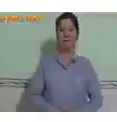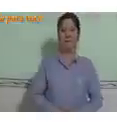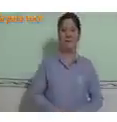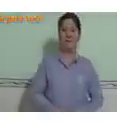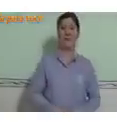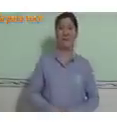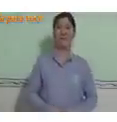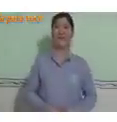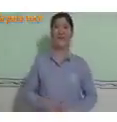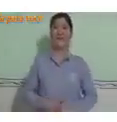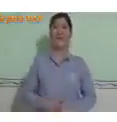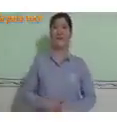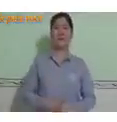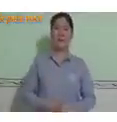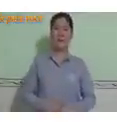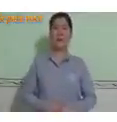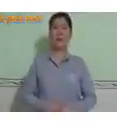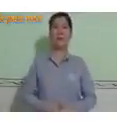alimentação inadequada.